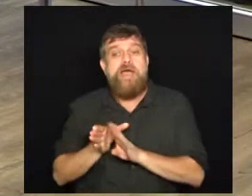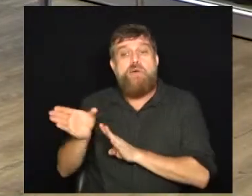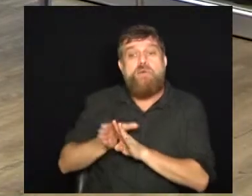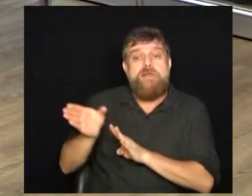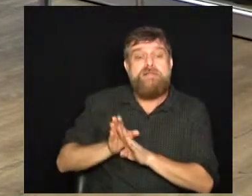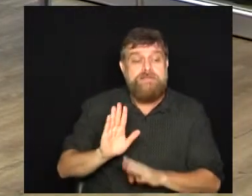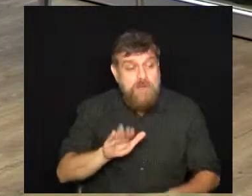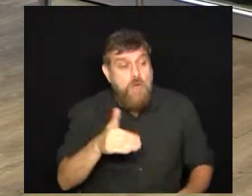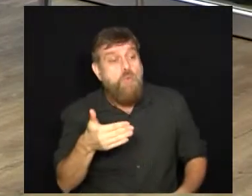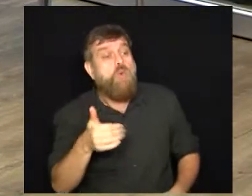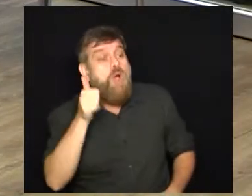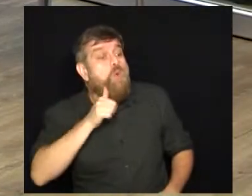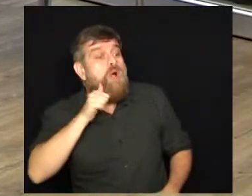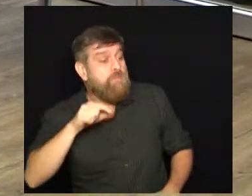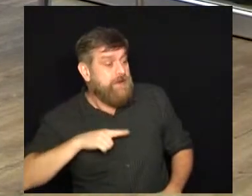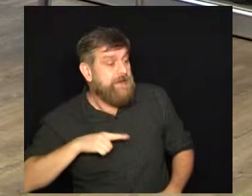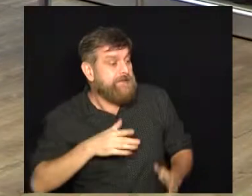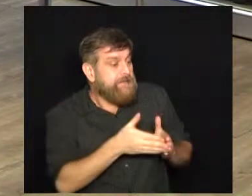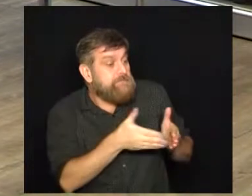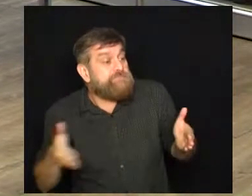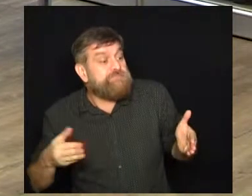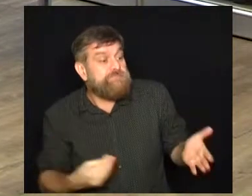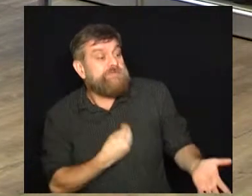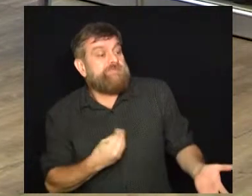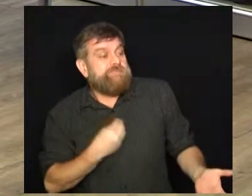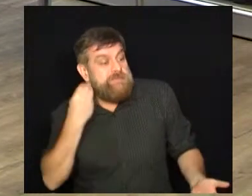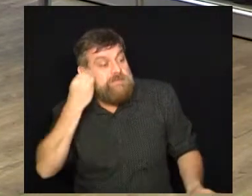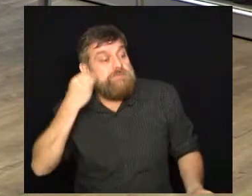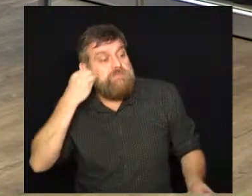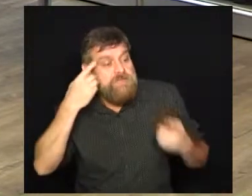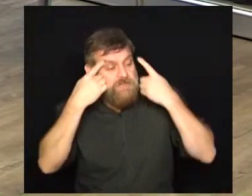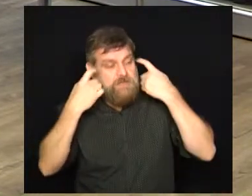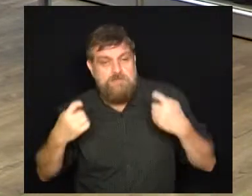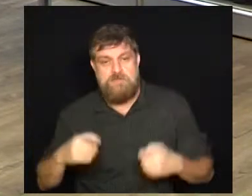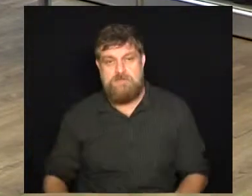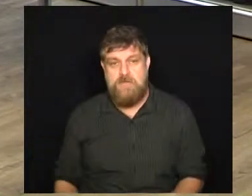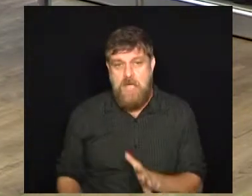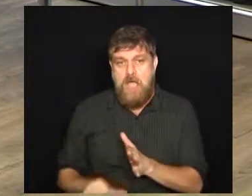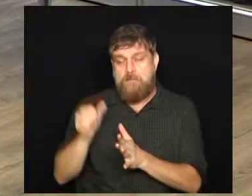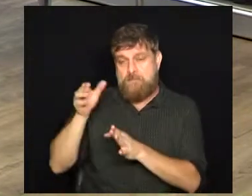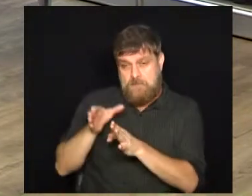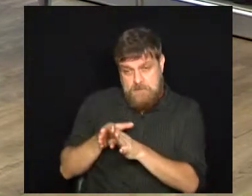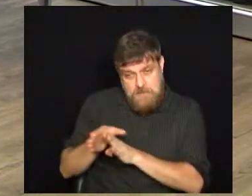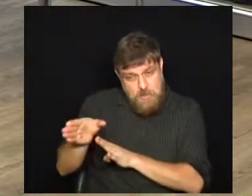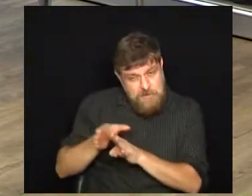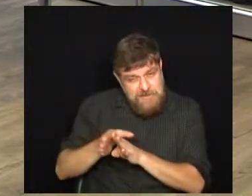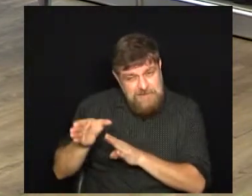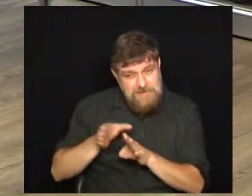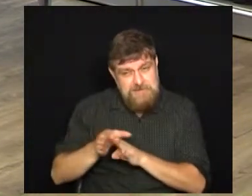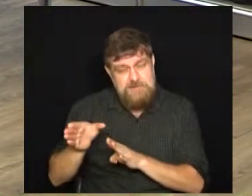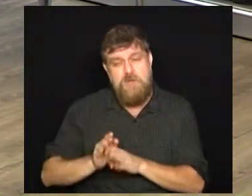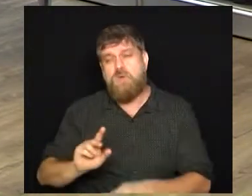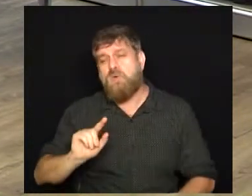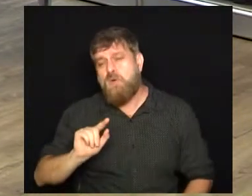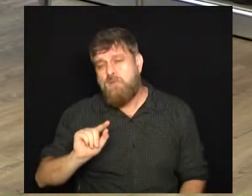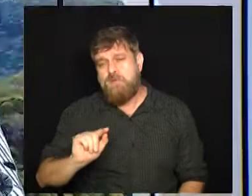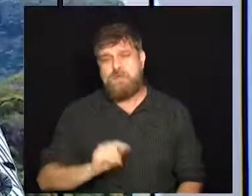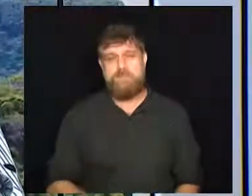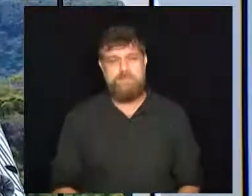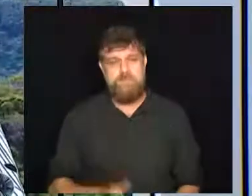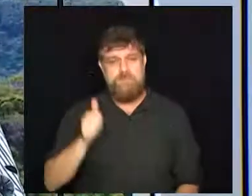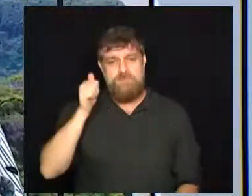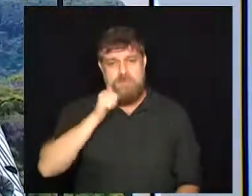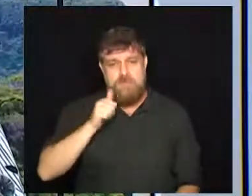para a mulher que está passando por esse tipo de situação? A primeira orientação que eu dou é ela